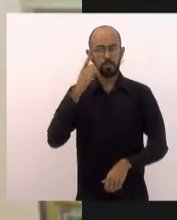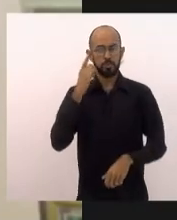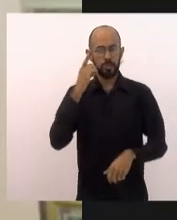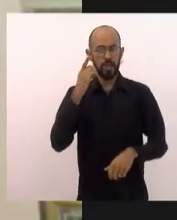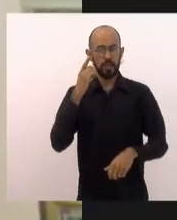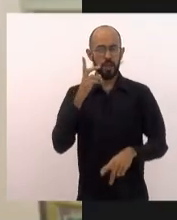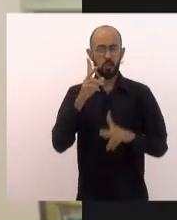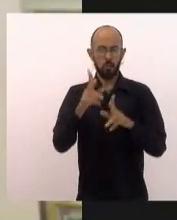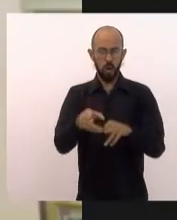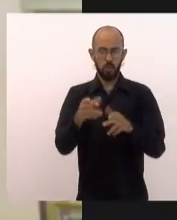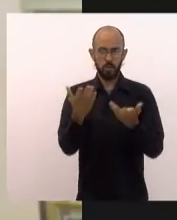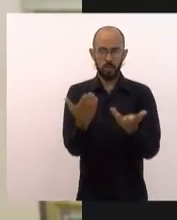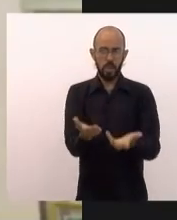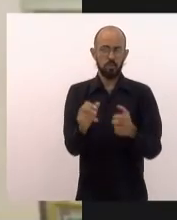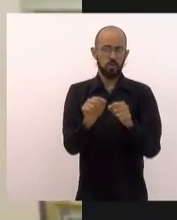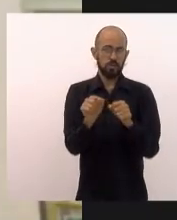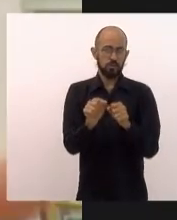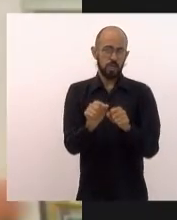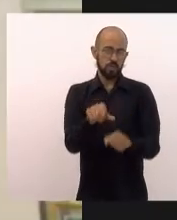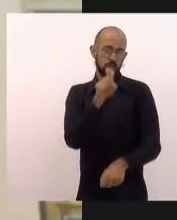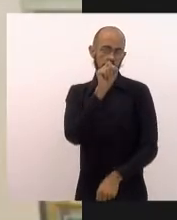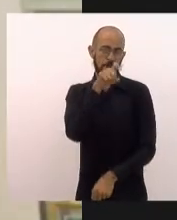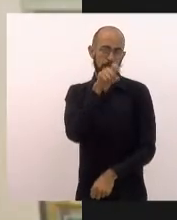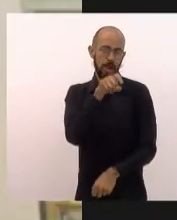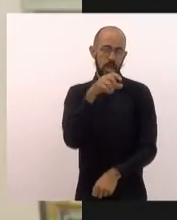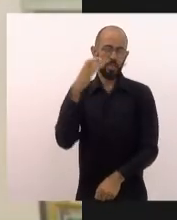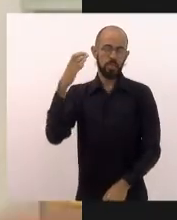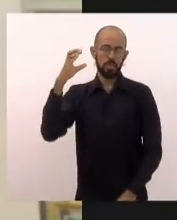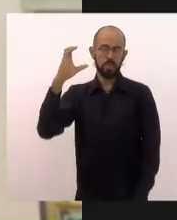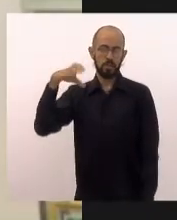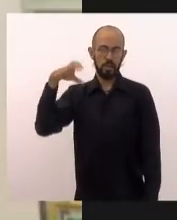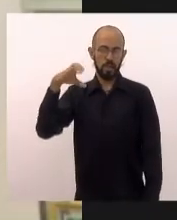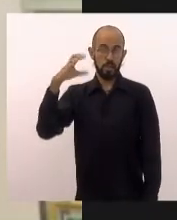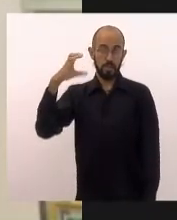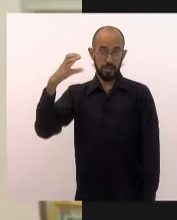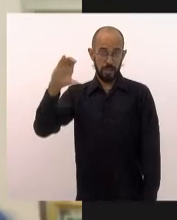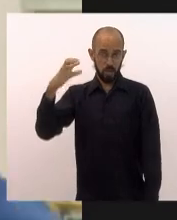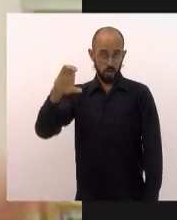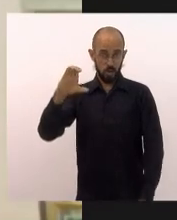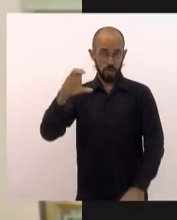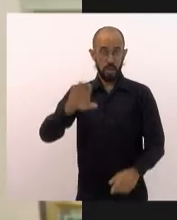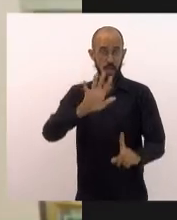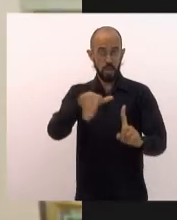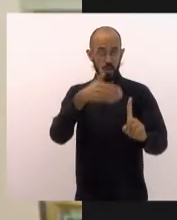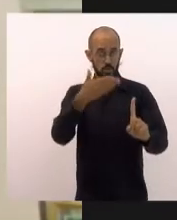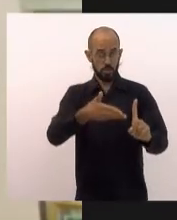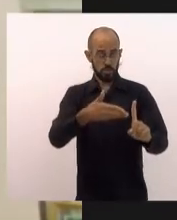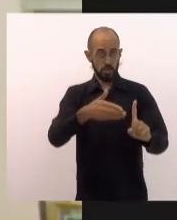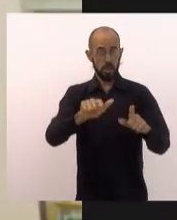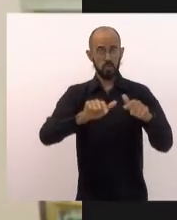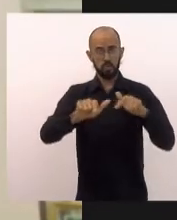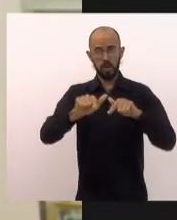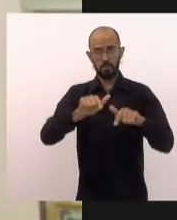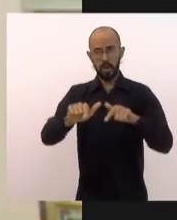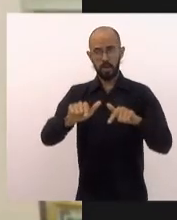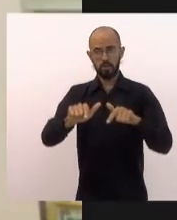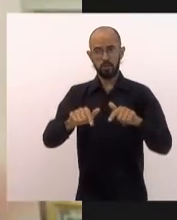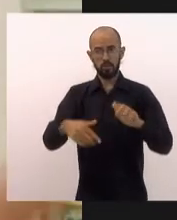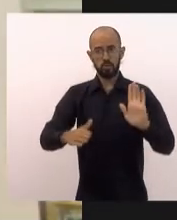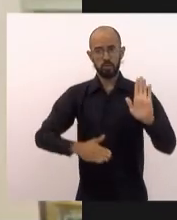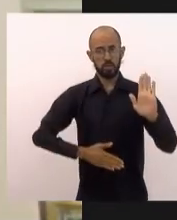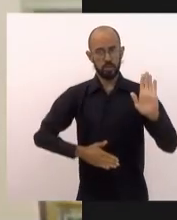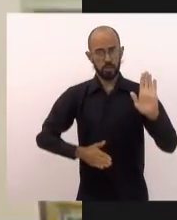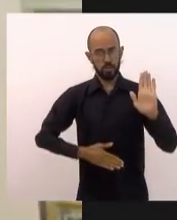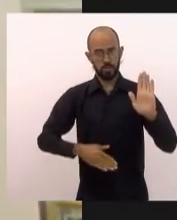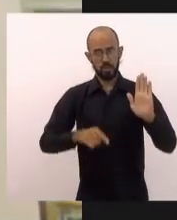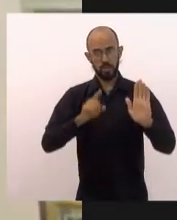fazia sua papagaiada em Niterói e hoje quer reconhecer, por exemplo, a atividade do crime, quer reconhecer ali o